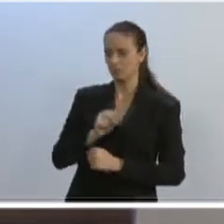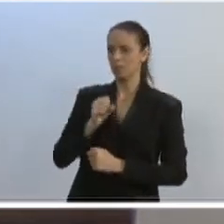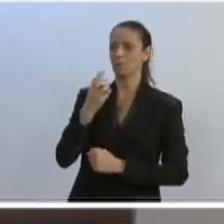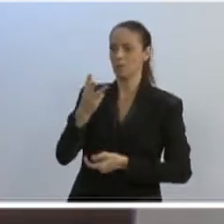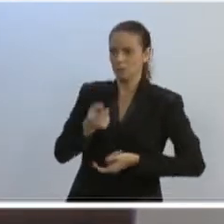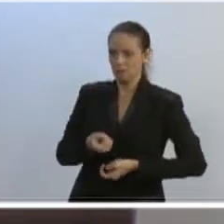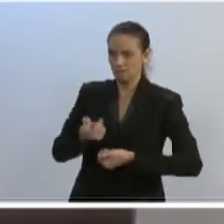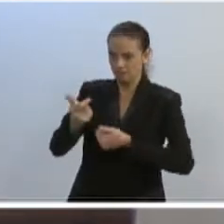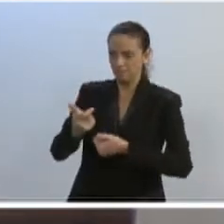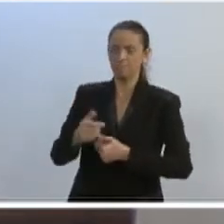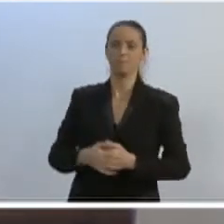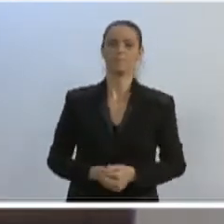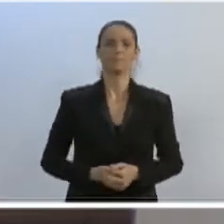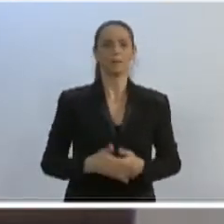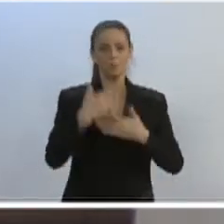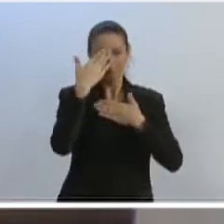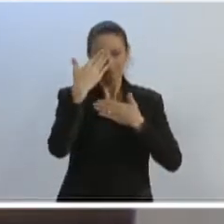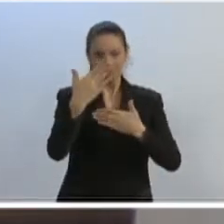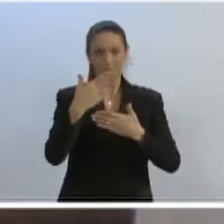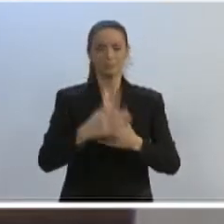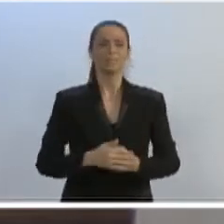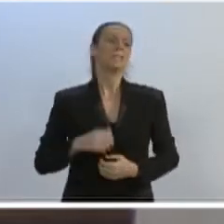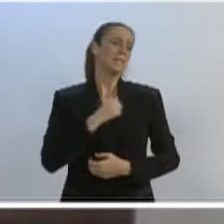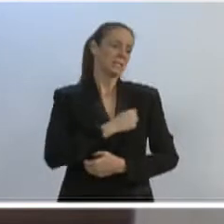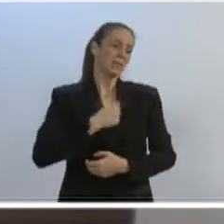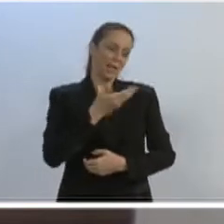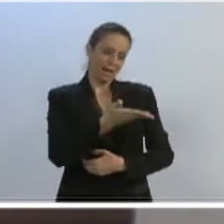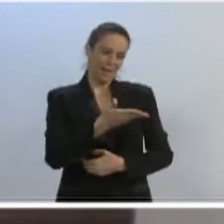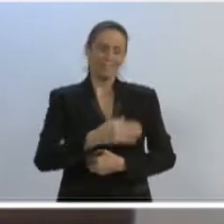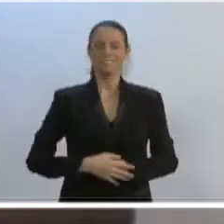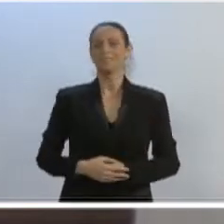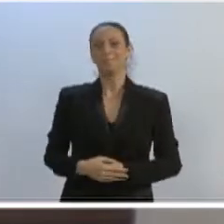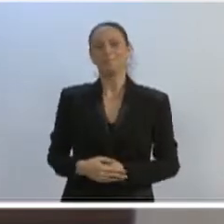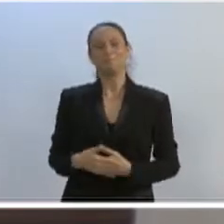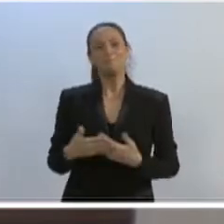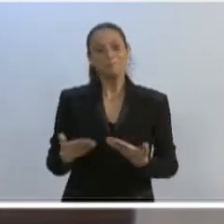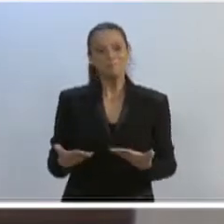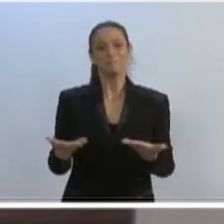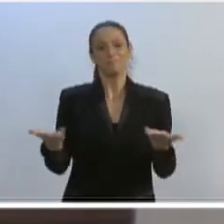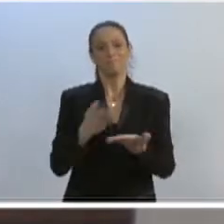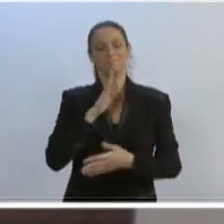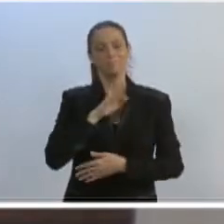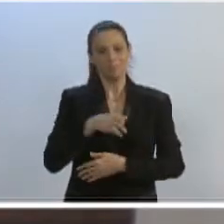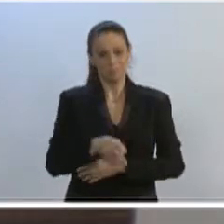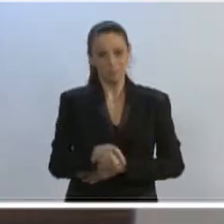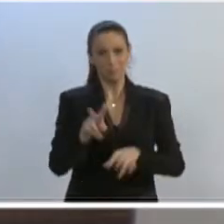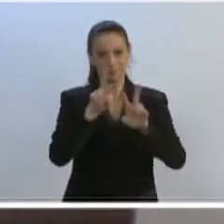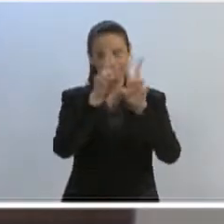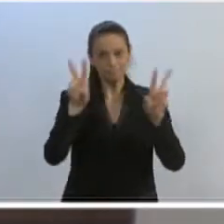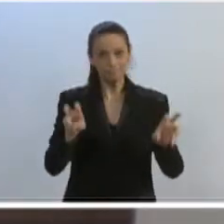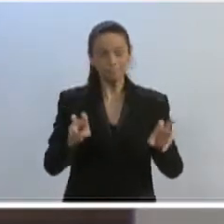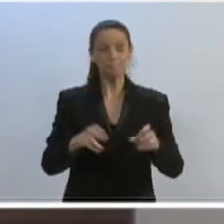conclusão obrigado pela sua gente estava com saudade do presidente dando seqüência de hoje